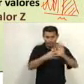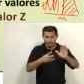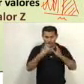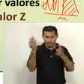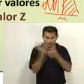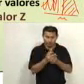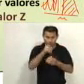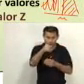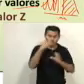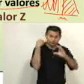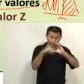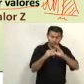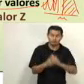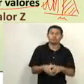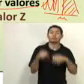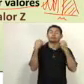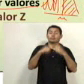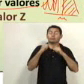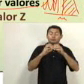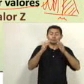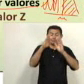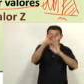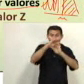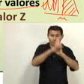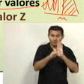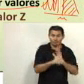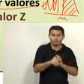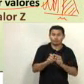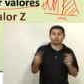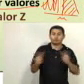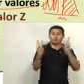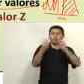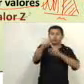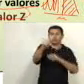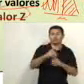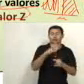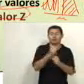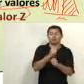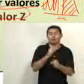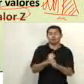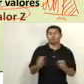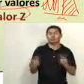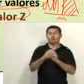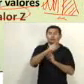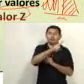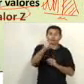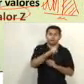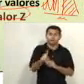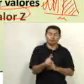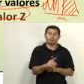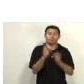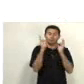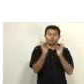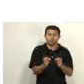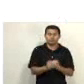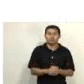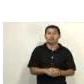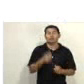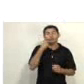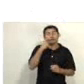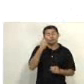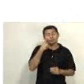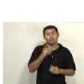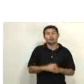vocês, eu preciso padronizar os valores de x. Eu preciso calcular o valor z, que é justamente o que